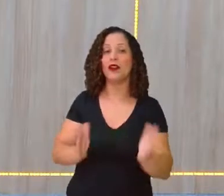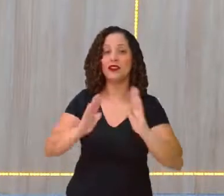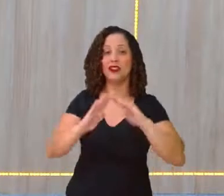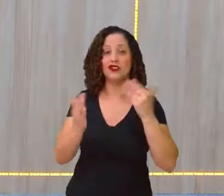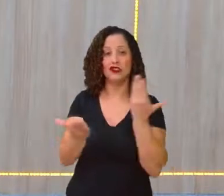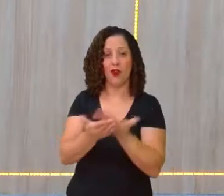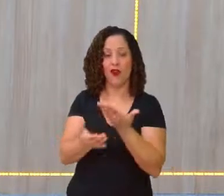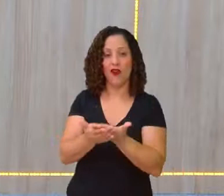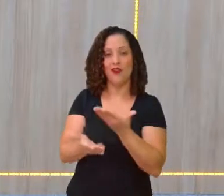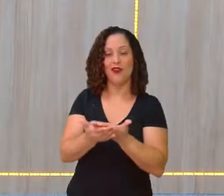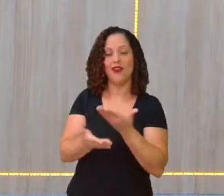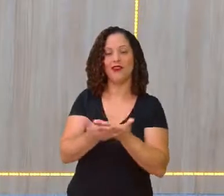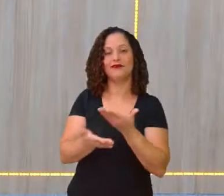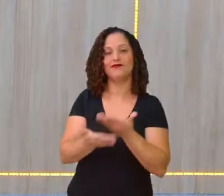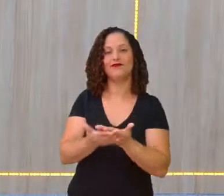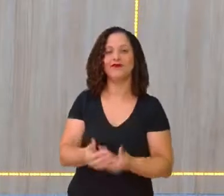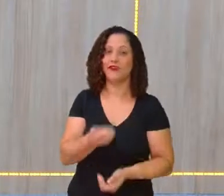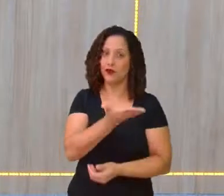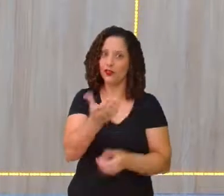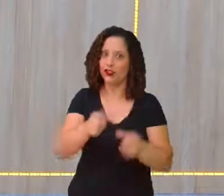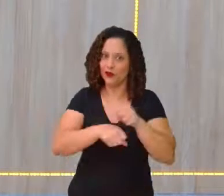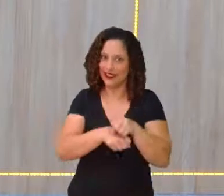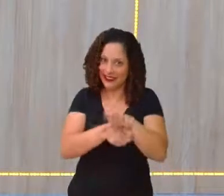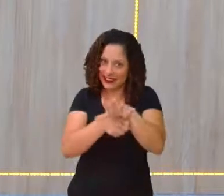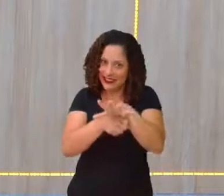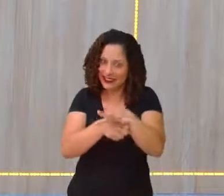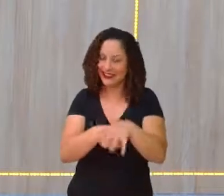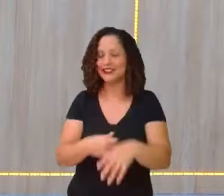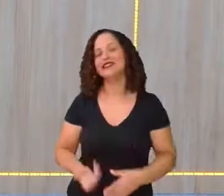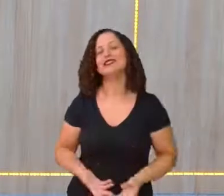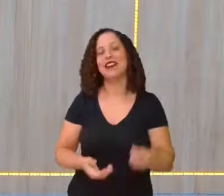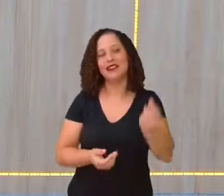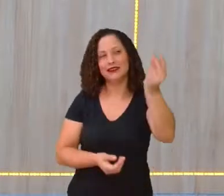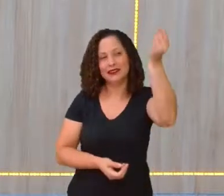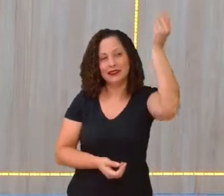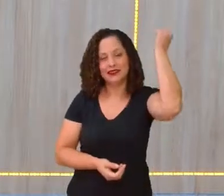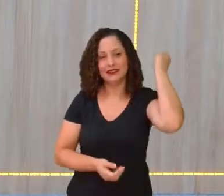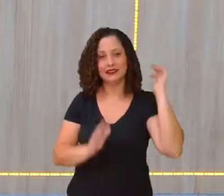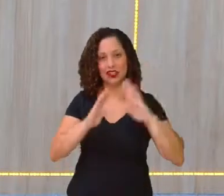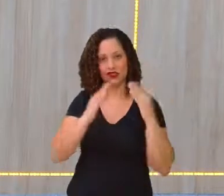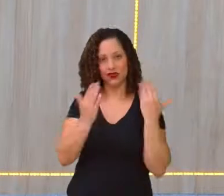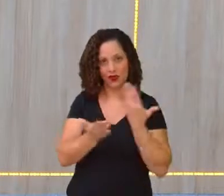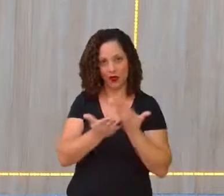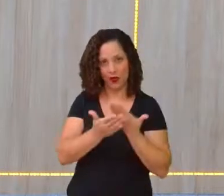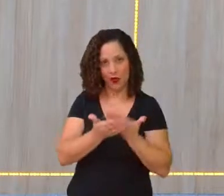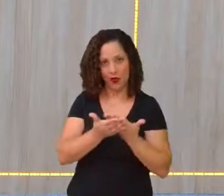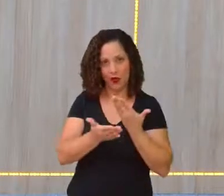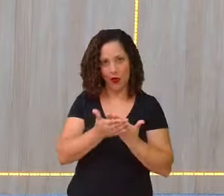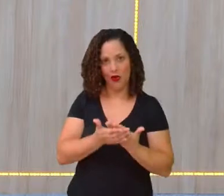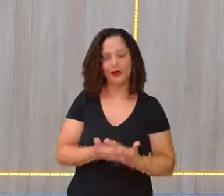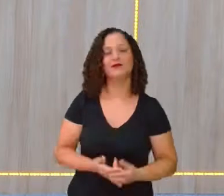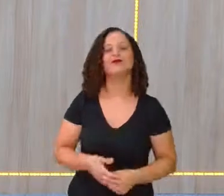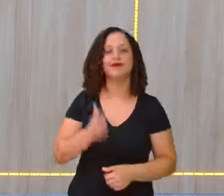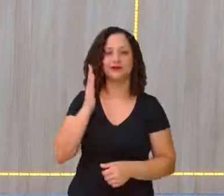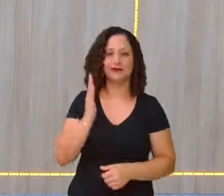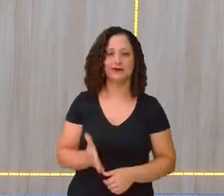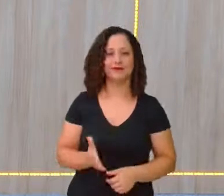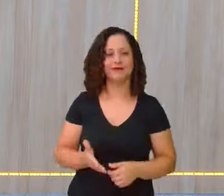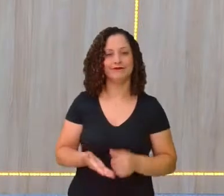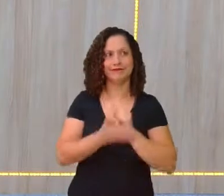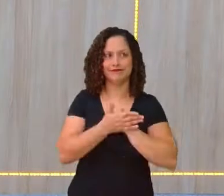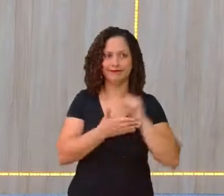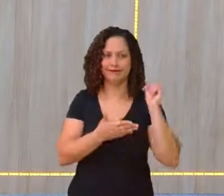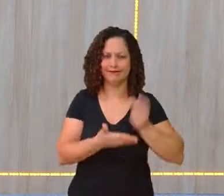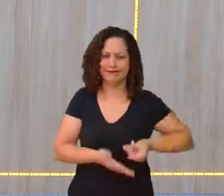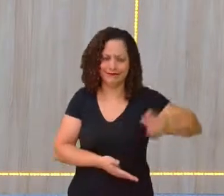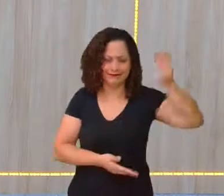escola, né? Já levando para vocês aí uma dica, assim. Na minha época de escola, faz um tempo, a gente na